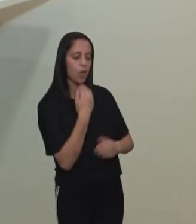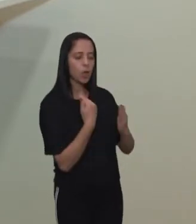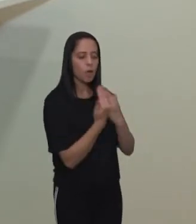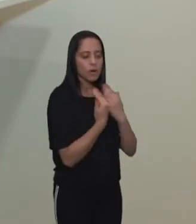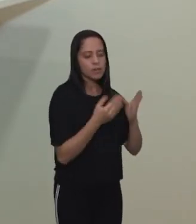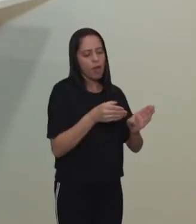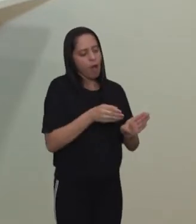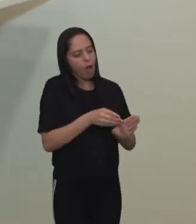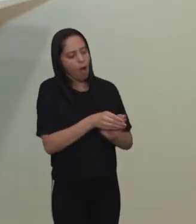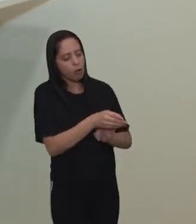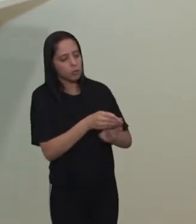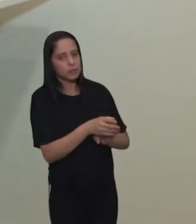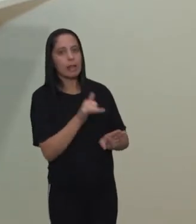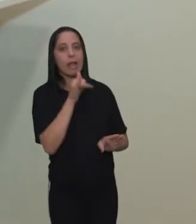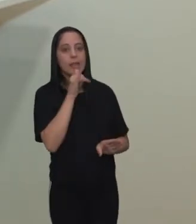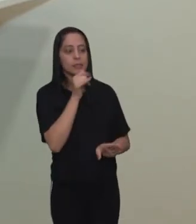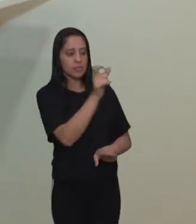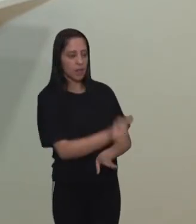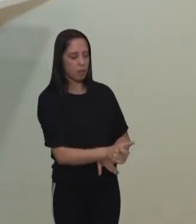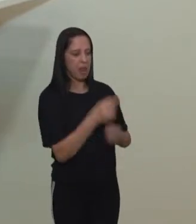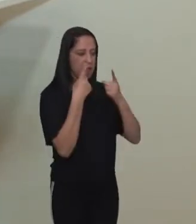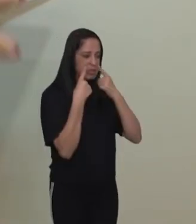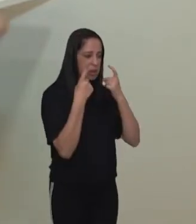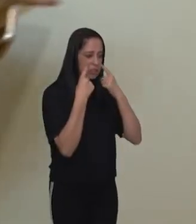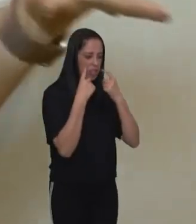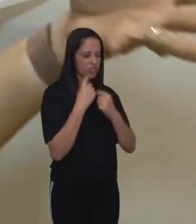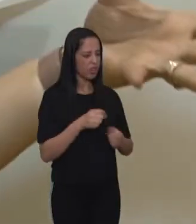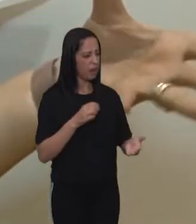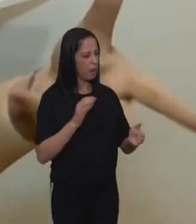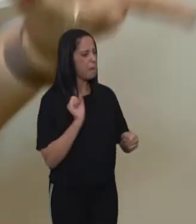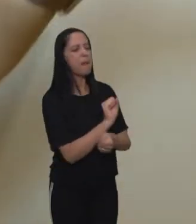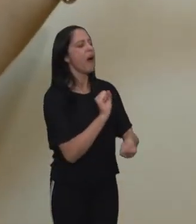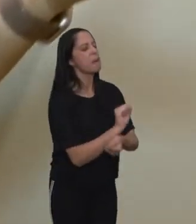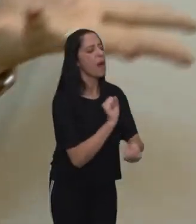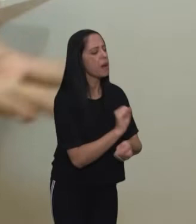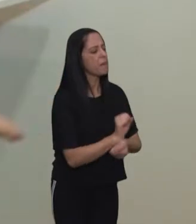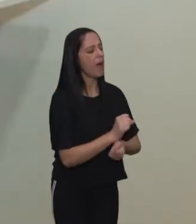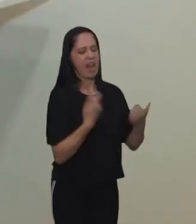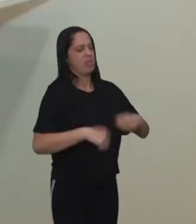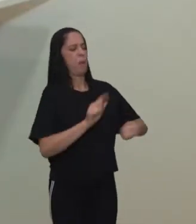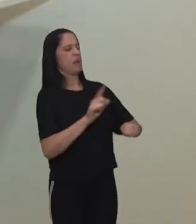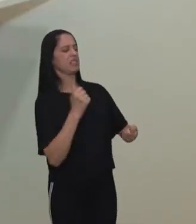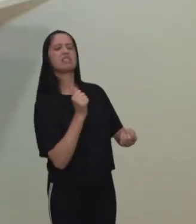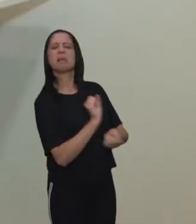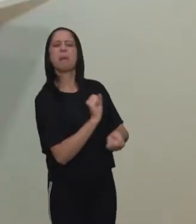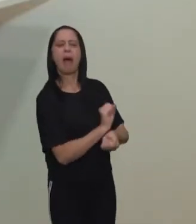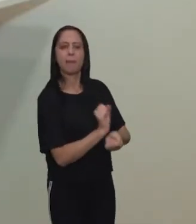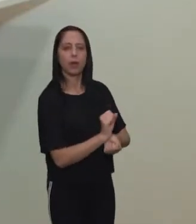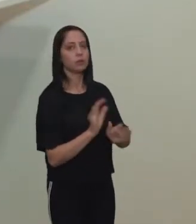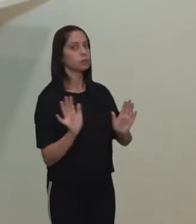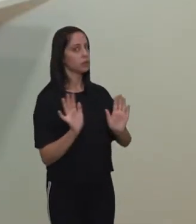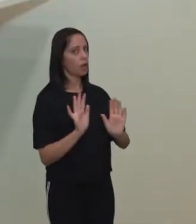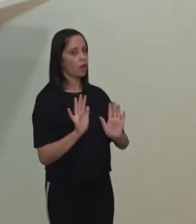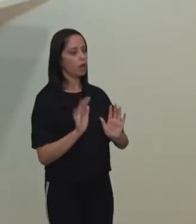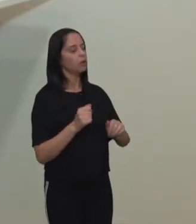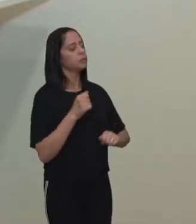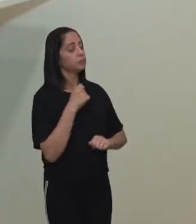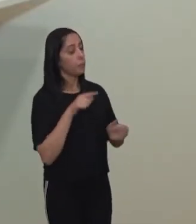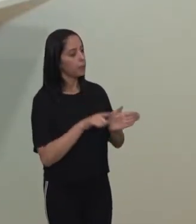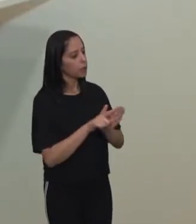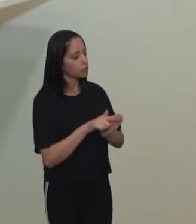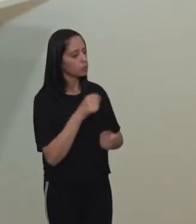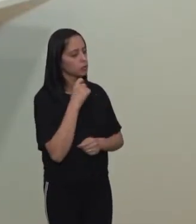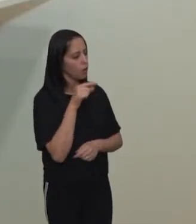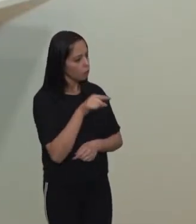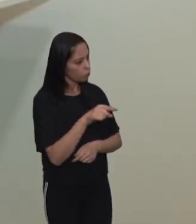se a criança tá chorando né ao invés de dizer para com isso que fresco Morana isso não é motivo para choro né gente precisa